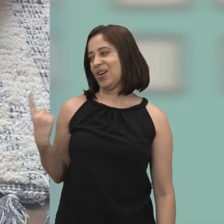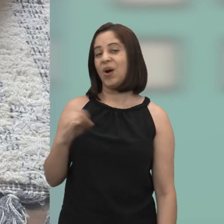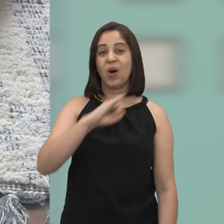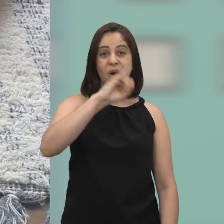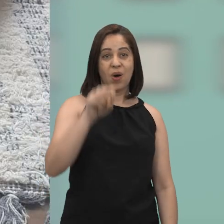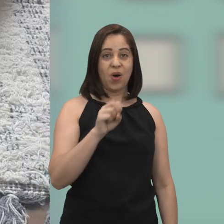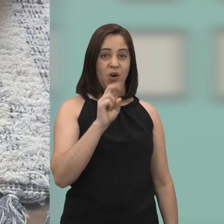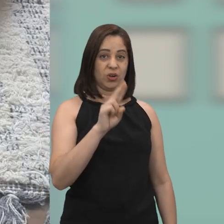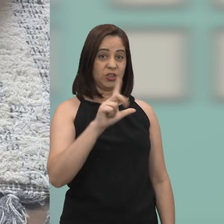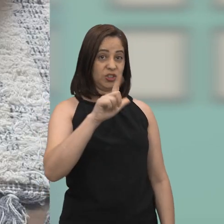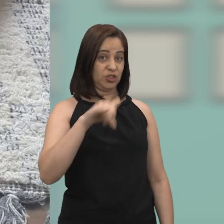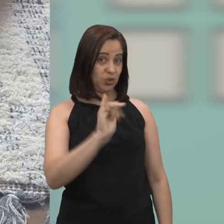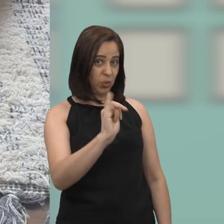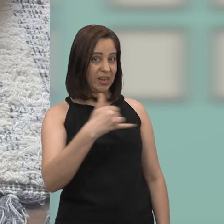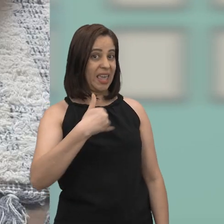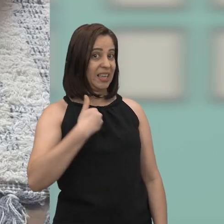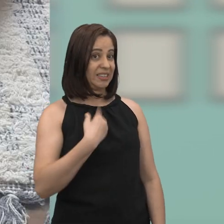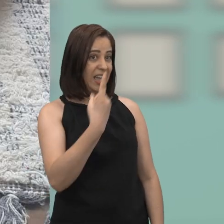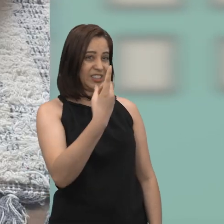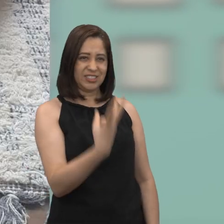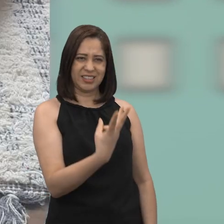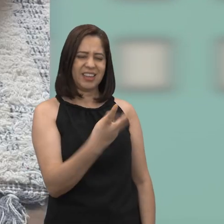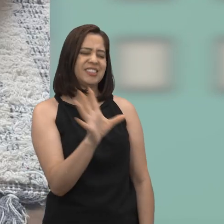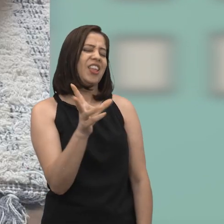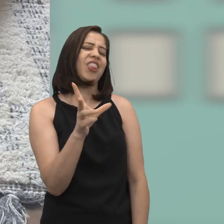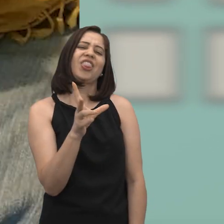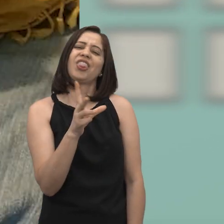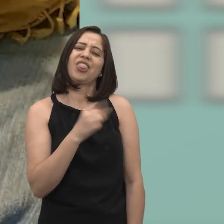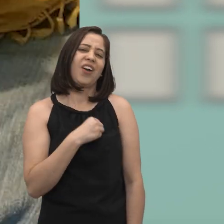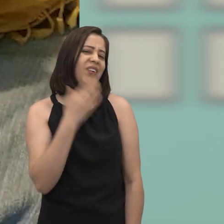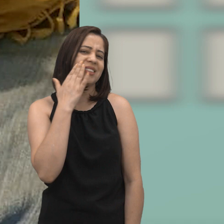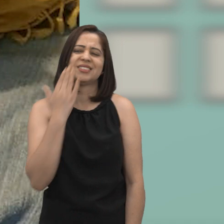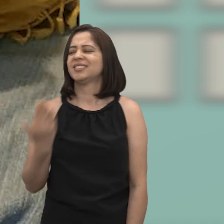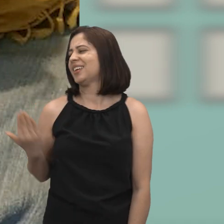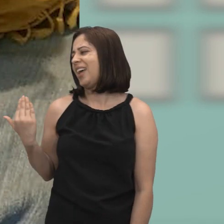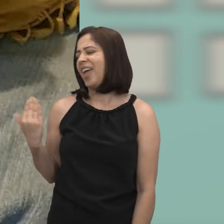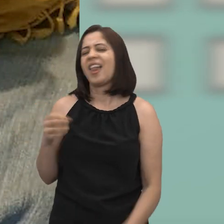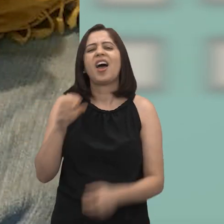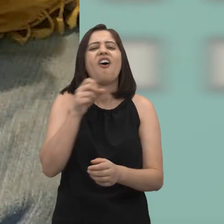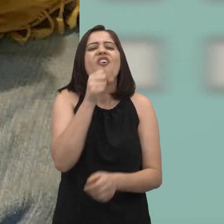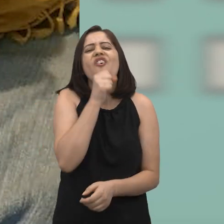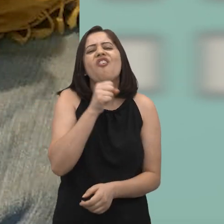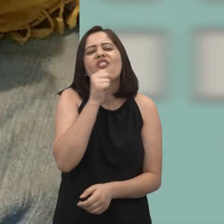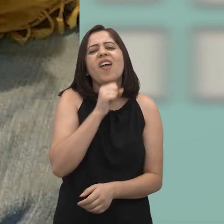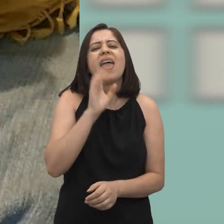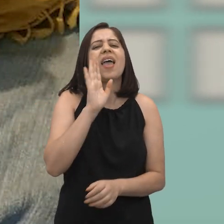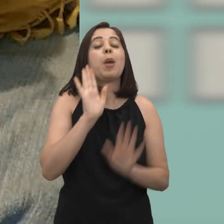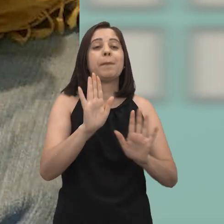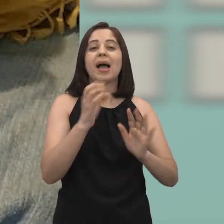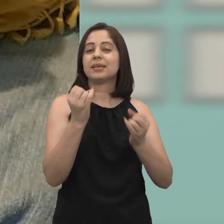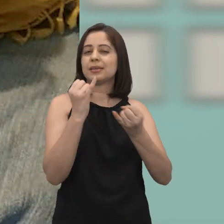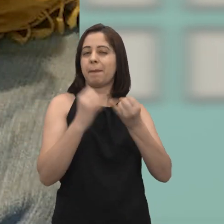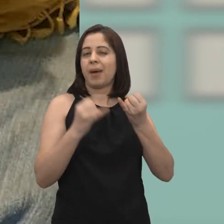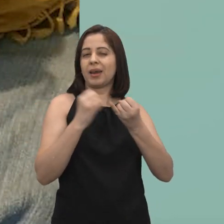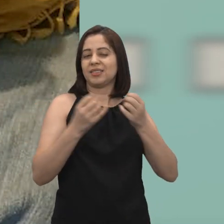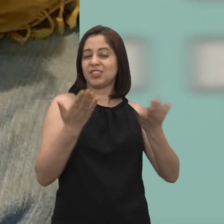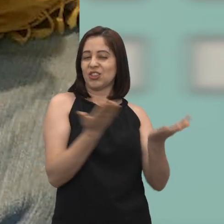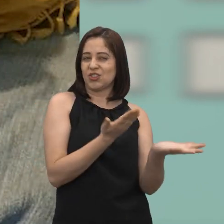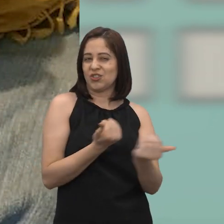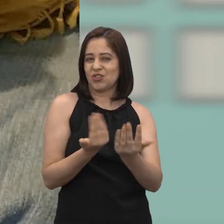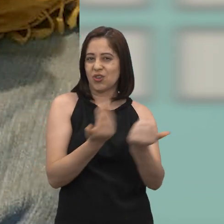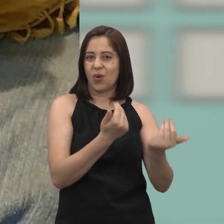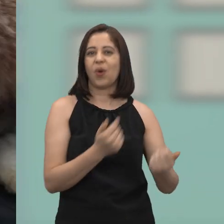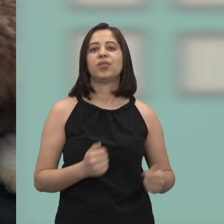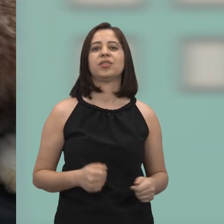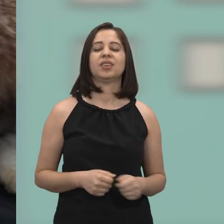a Julie, que tem 13 anos, que é linda. Nossa, a Julie é uma... Eu falo que ela é uma idosa, mas ela é uma idosa com carinha de jovem, Cachorrinha. sabe?